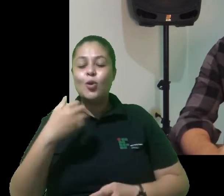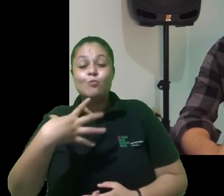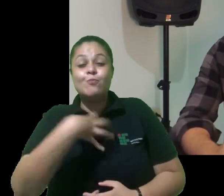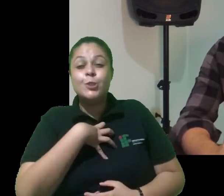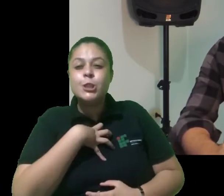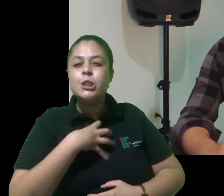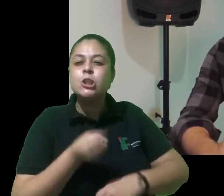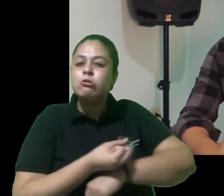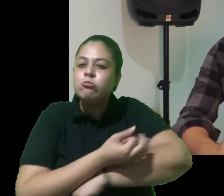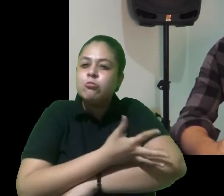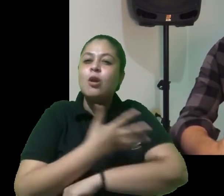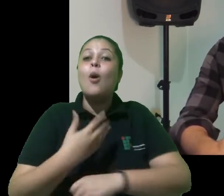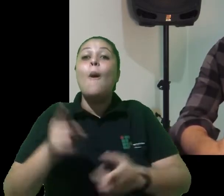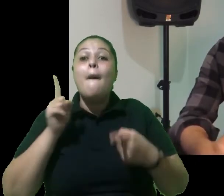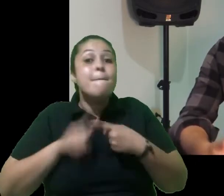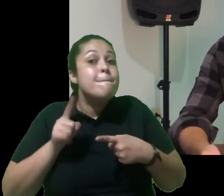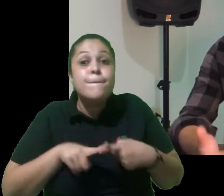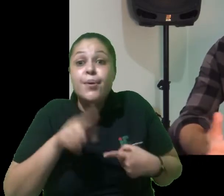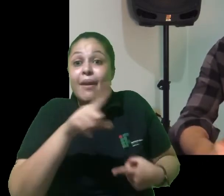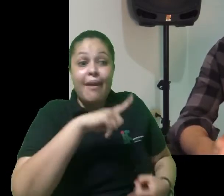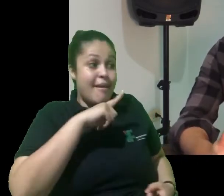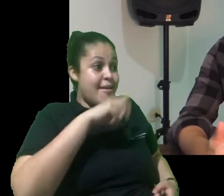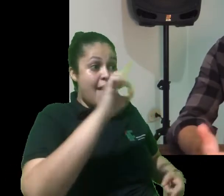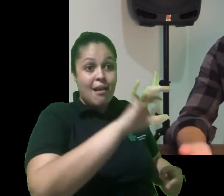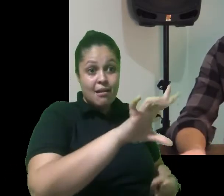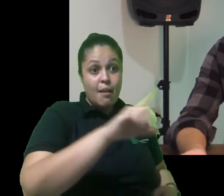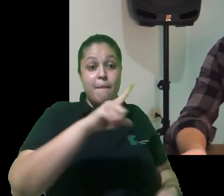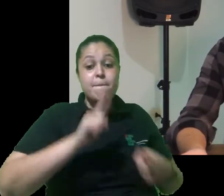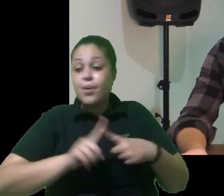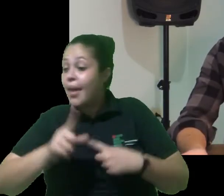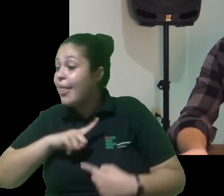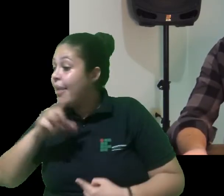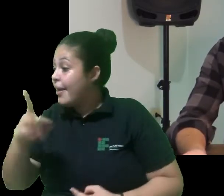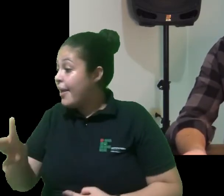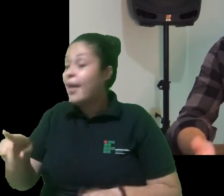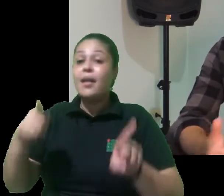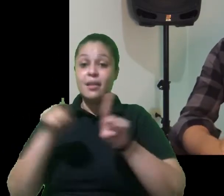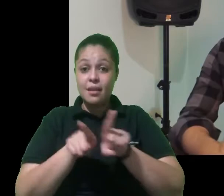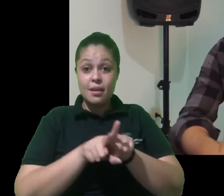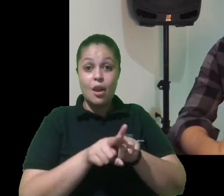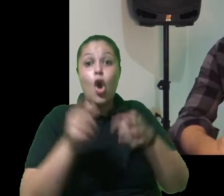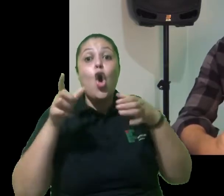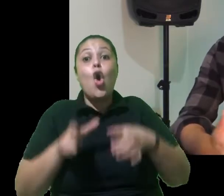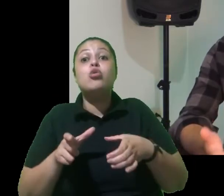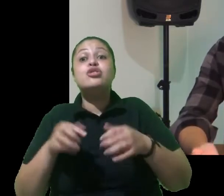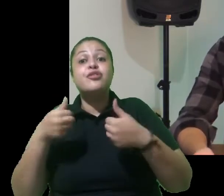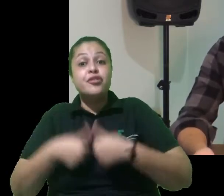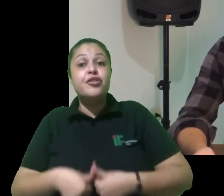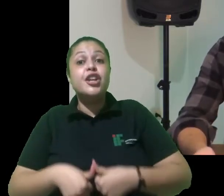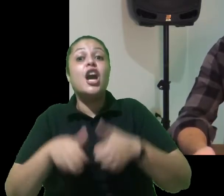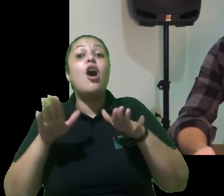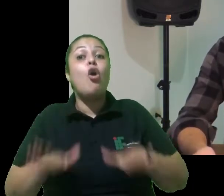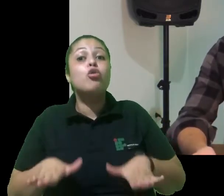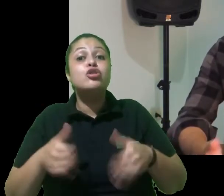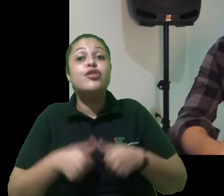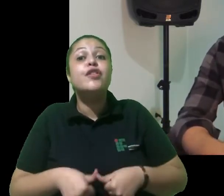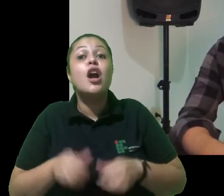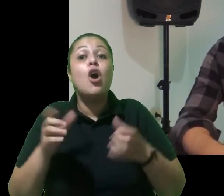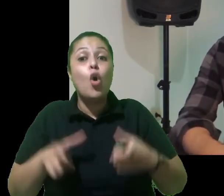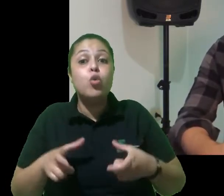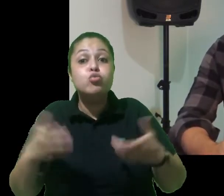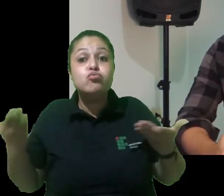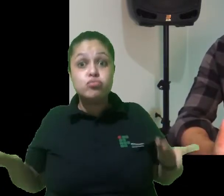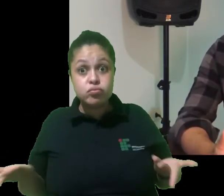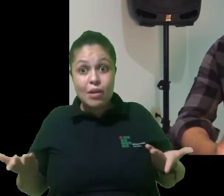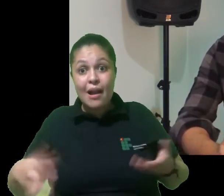ou seja, o porquê da sua existência, né? E também onde ele se localiza.